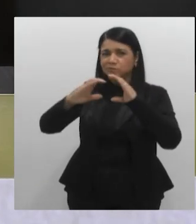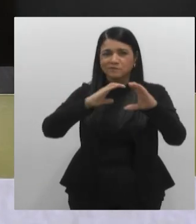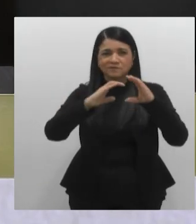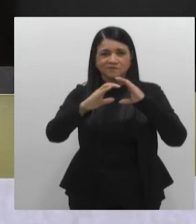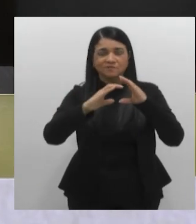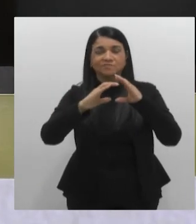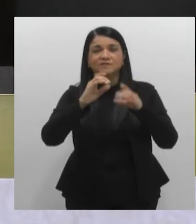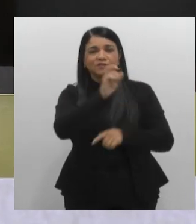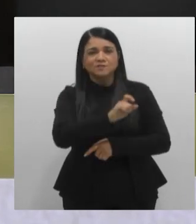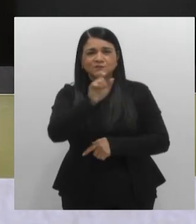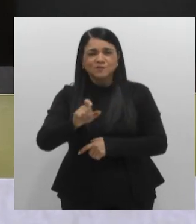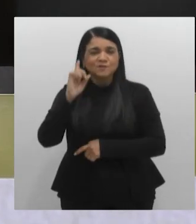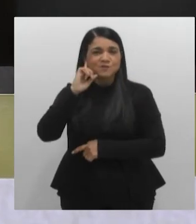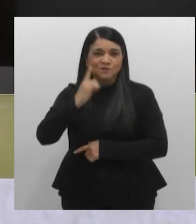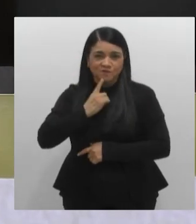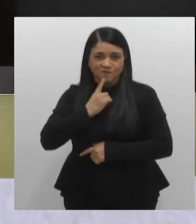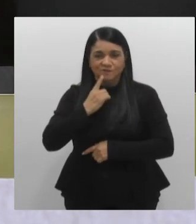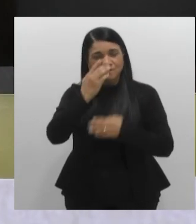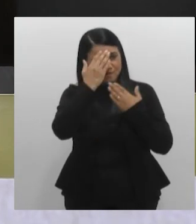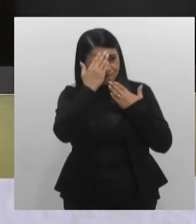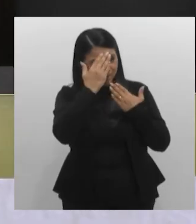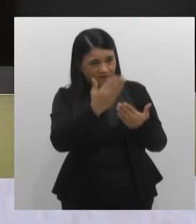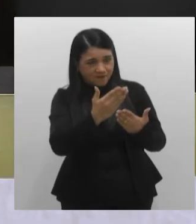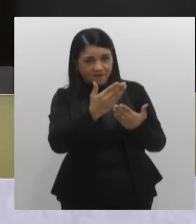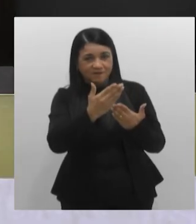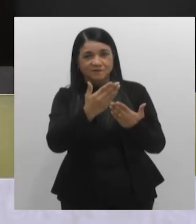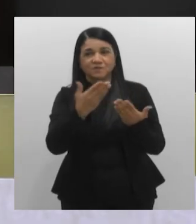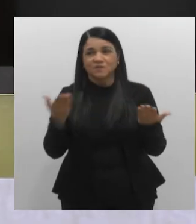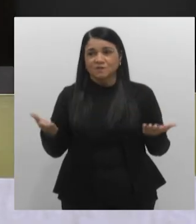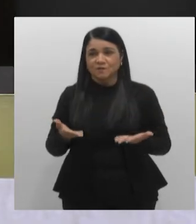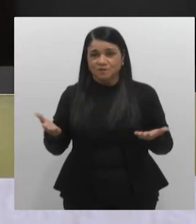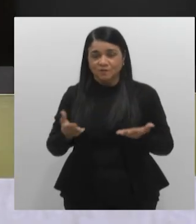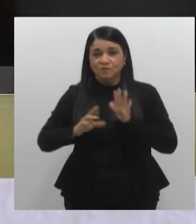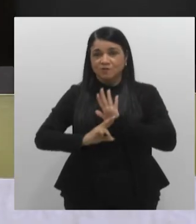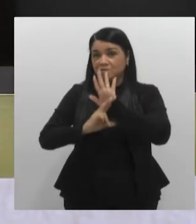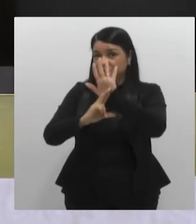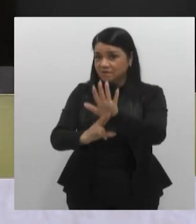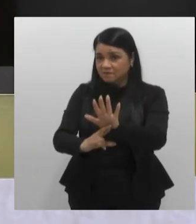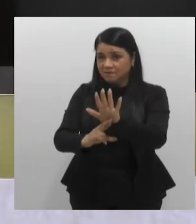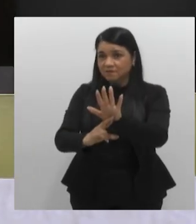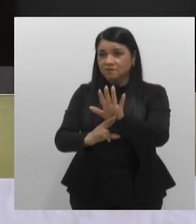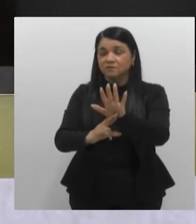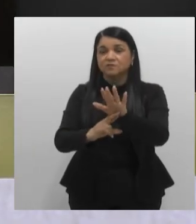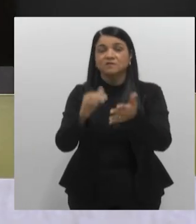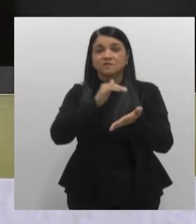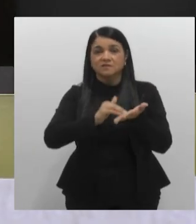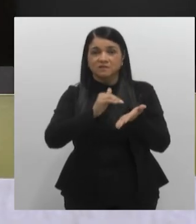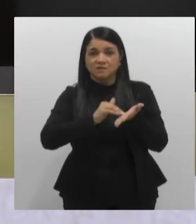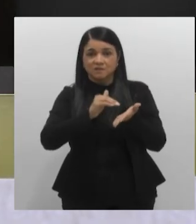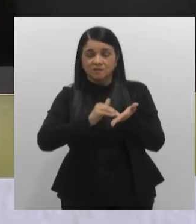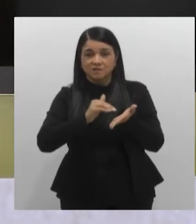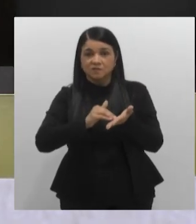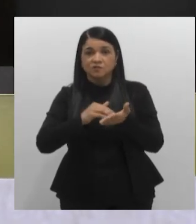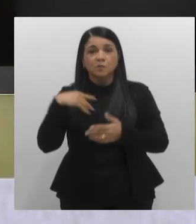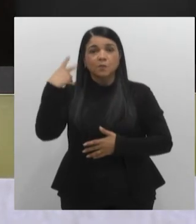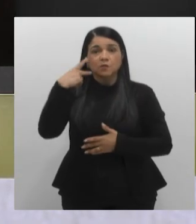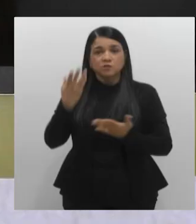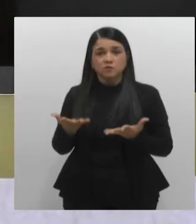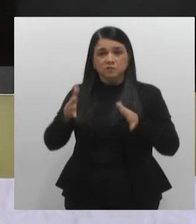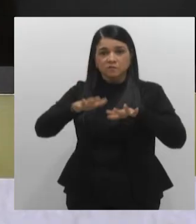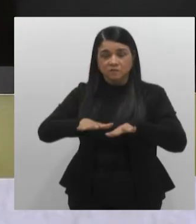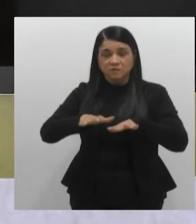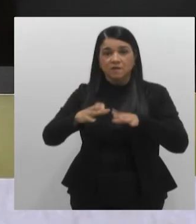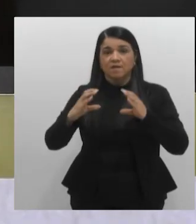para as pessoas surdas. Obrigado. Ele está aqui hoje também representando as subsecretarias de políticas inclusivas da Casa